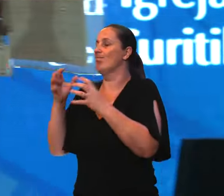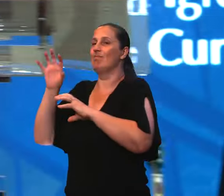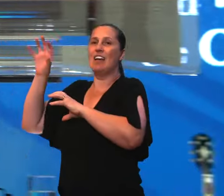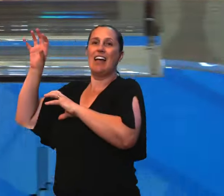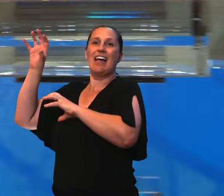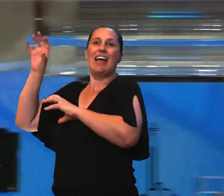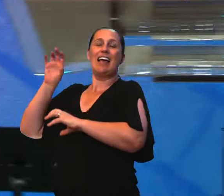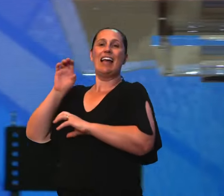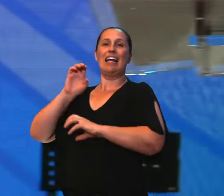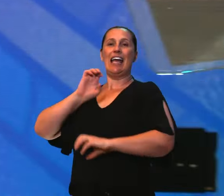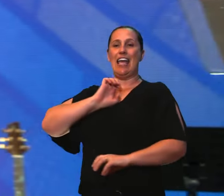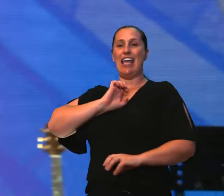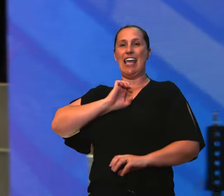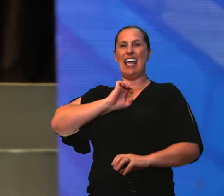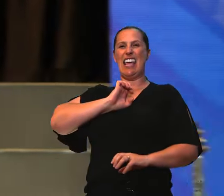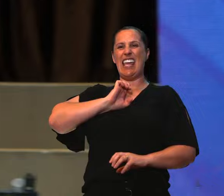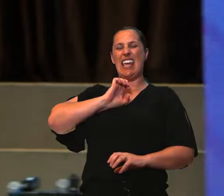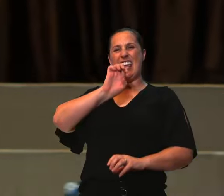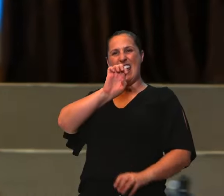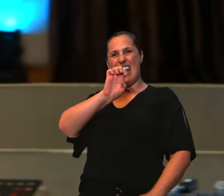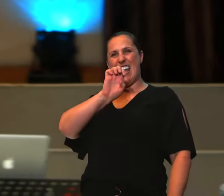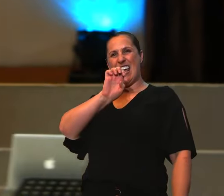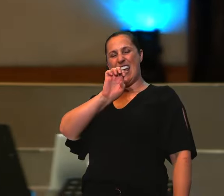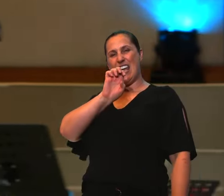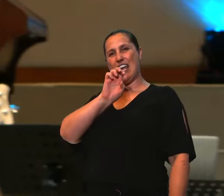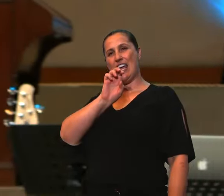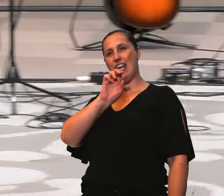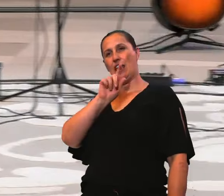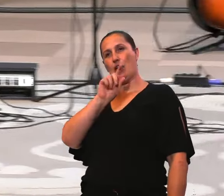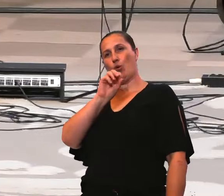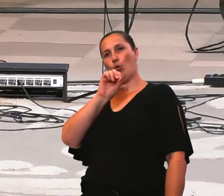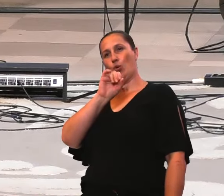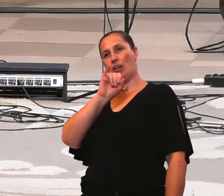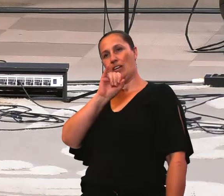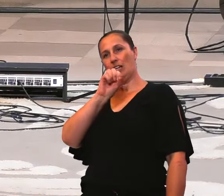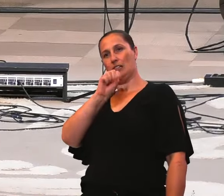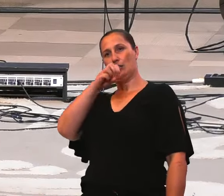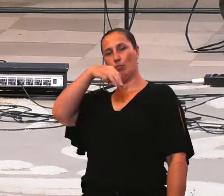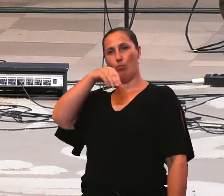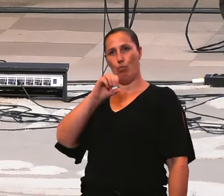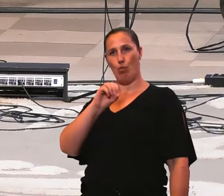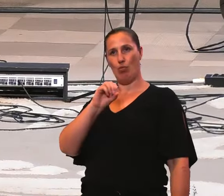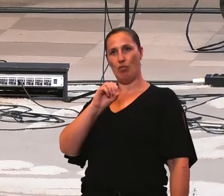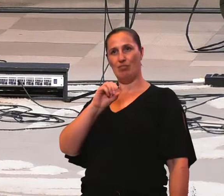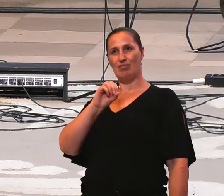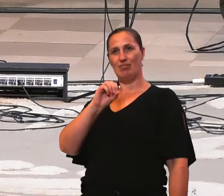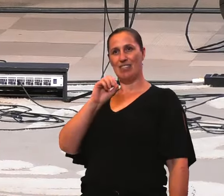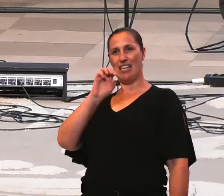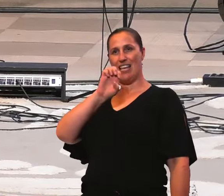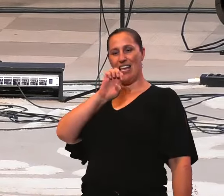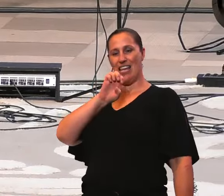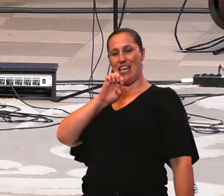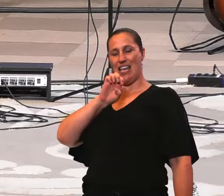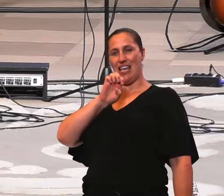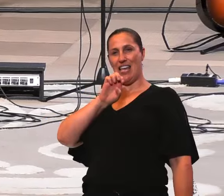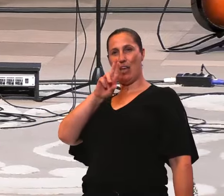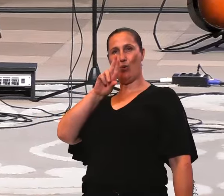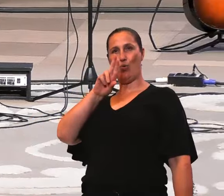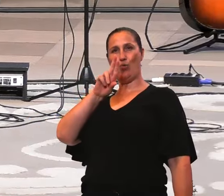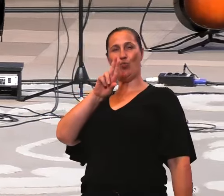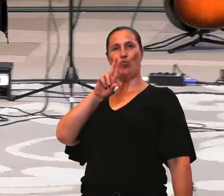egoísmo os irados são egoístas pensam em si próprios e que se lasque a vida do outro eu